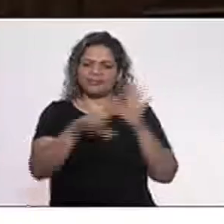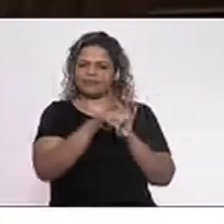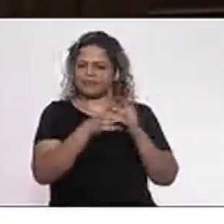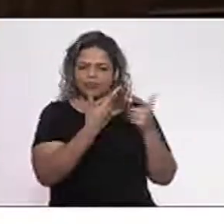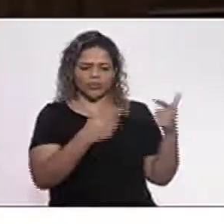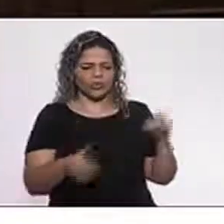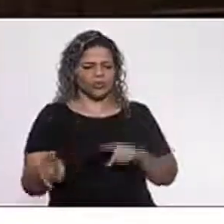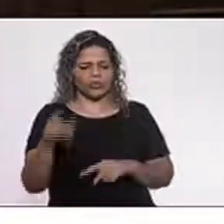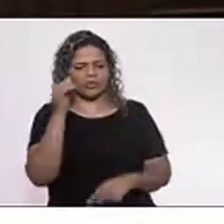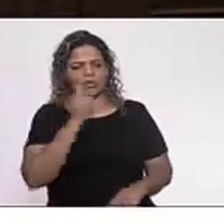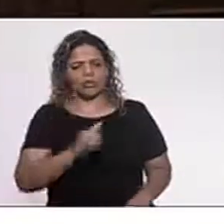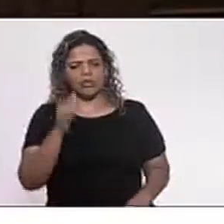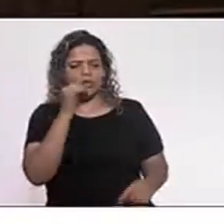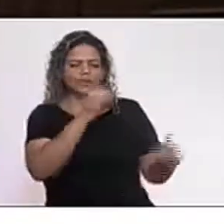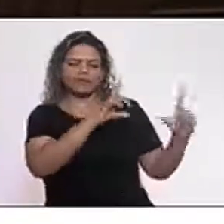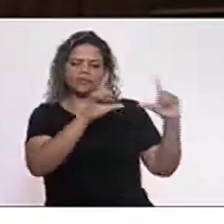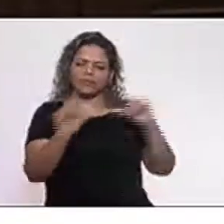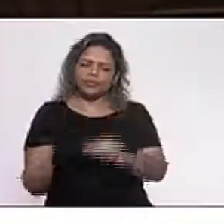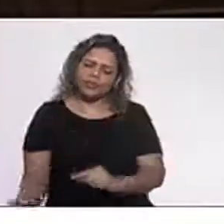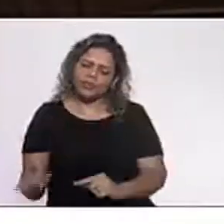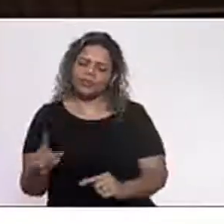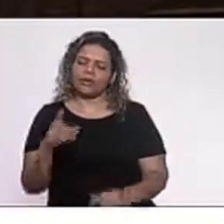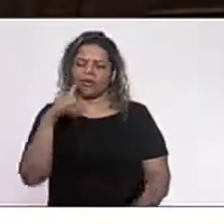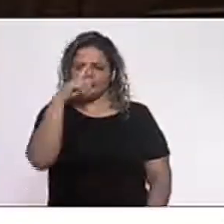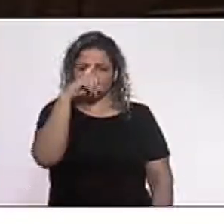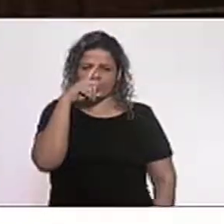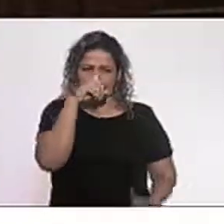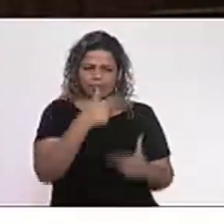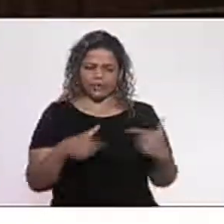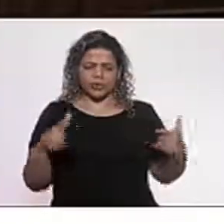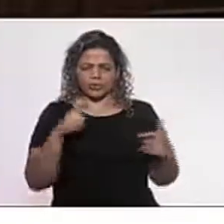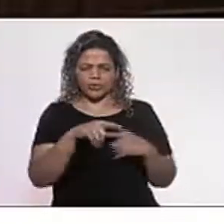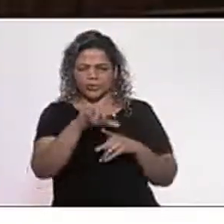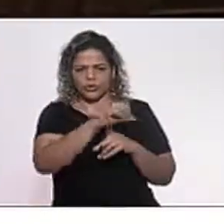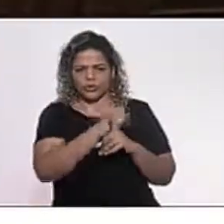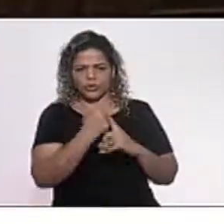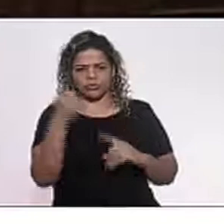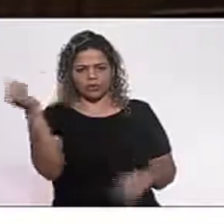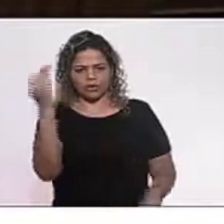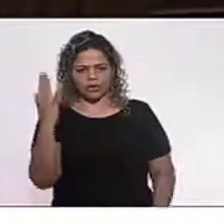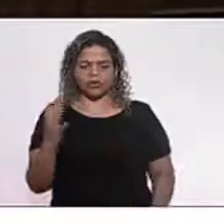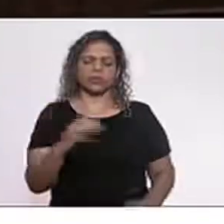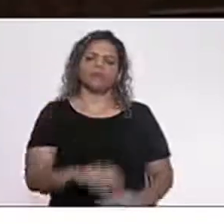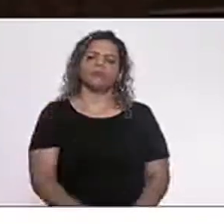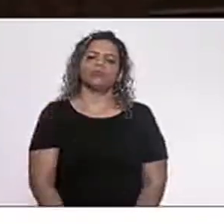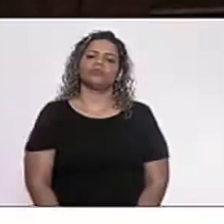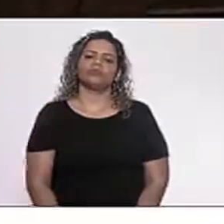mulher, de minimização desse grave problema da sociedade brasileira.